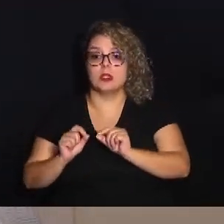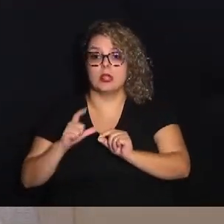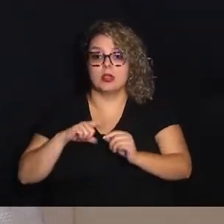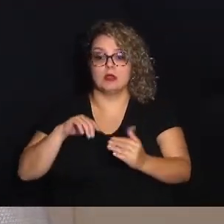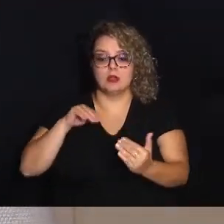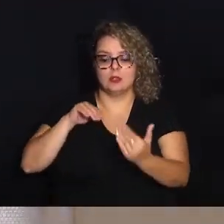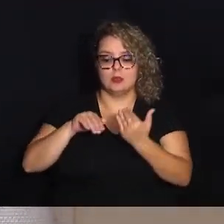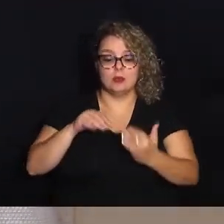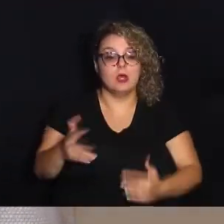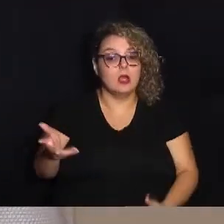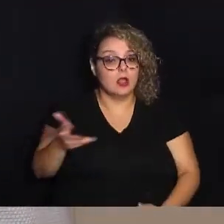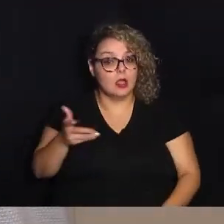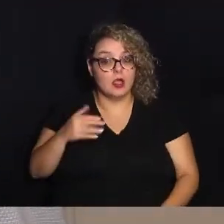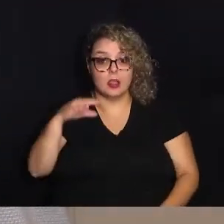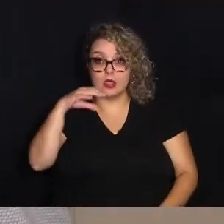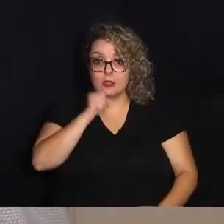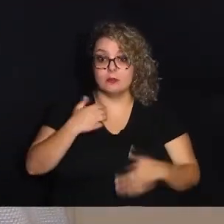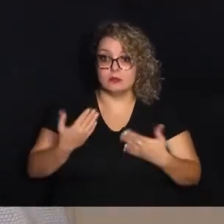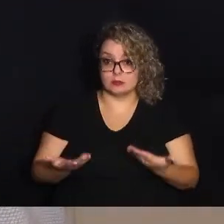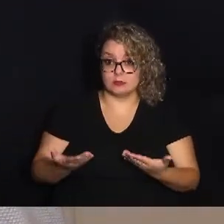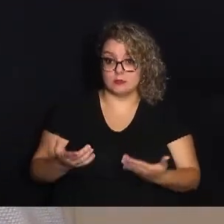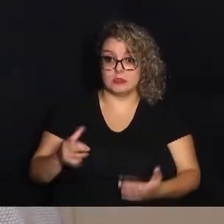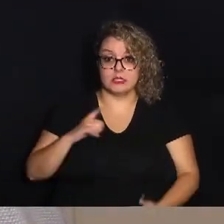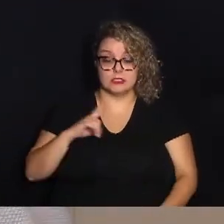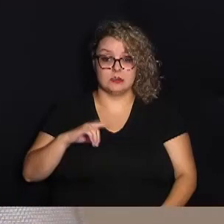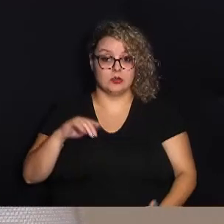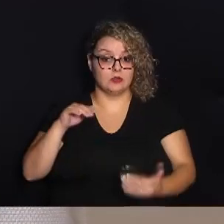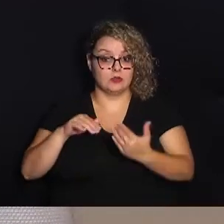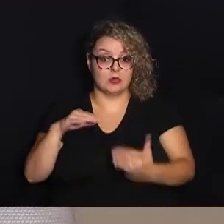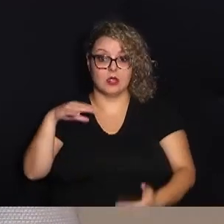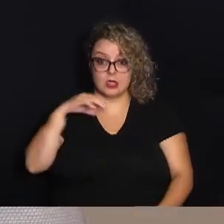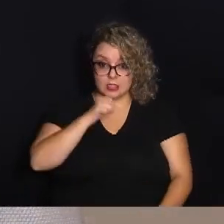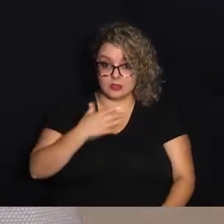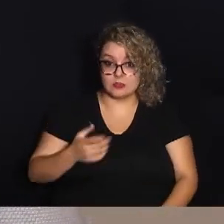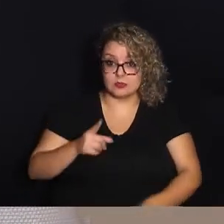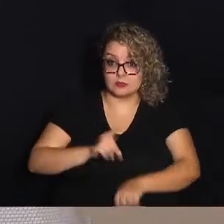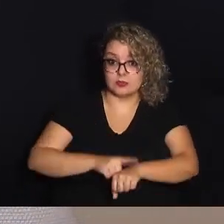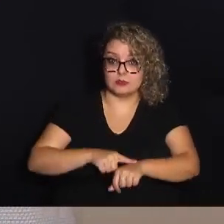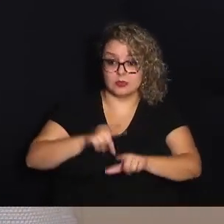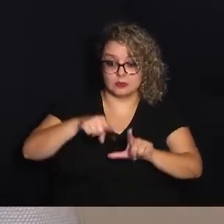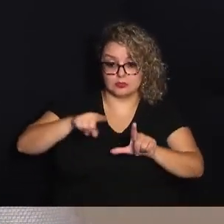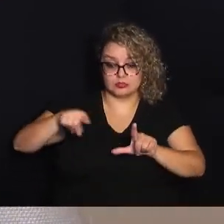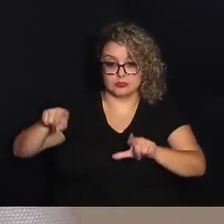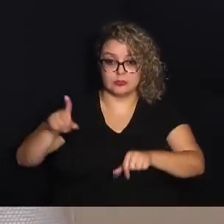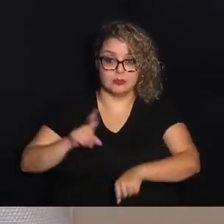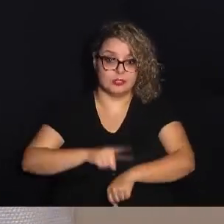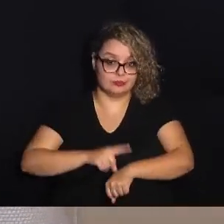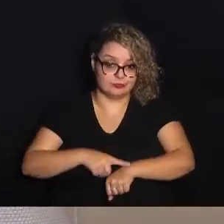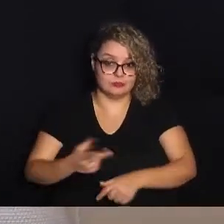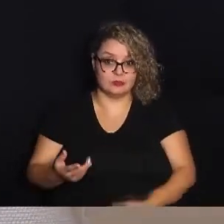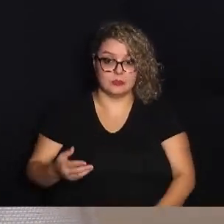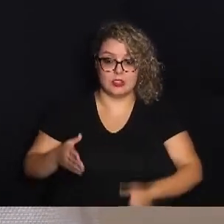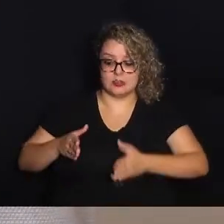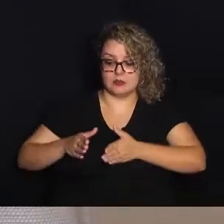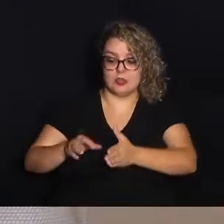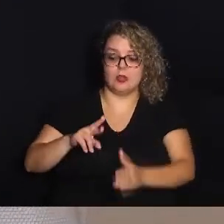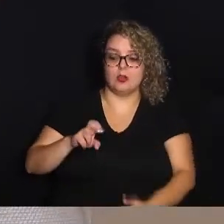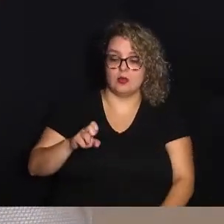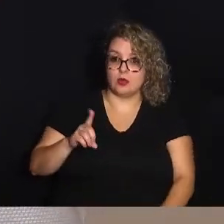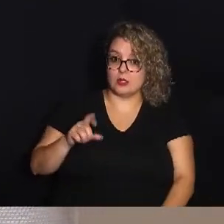você ter um fluxo mais rápido só que para você ter um fluxo mais rápido Principalmente nos horários de picto as faixas de